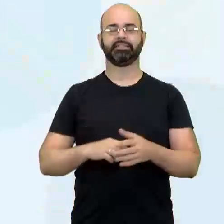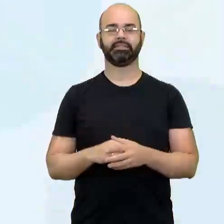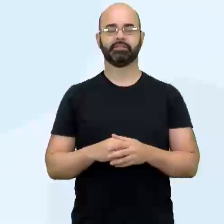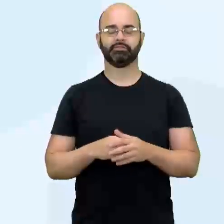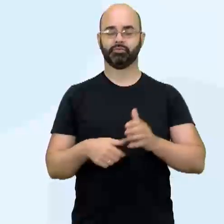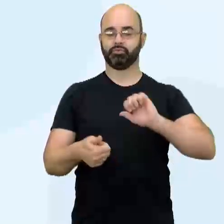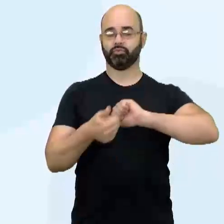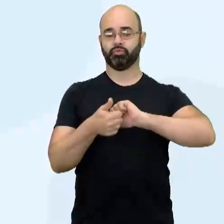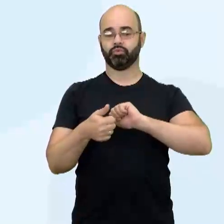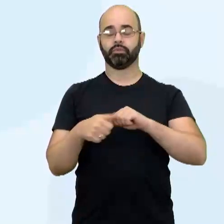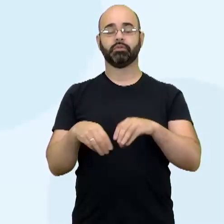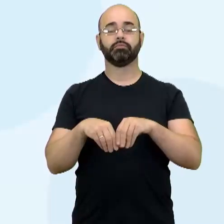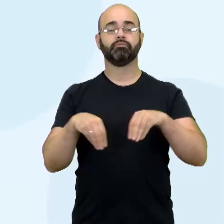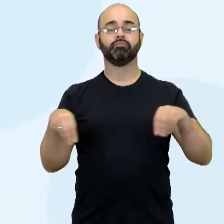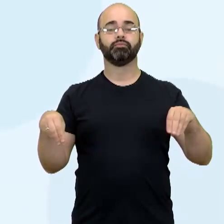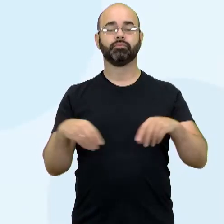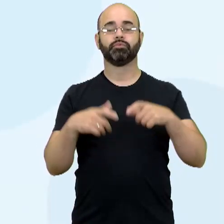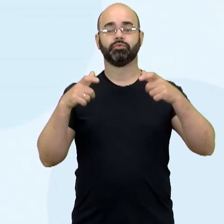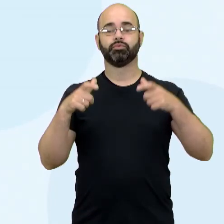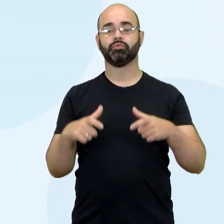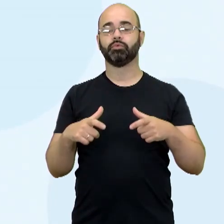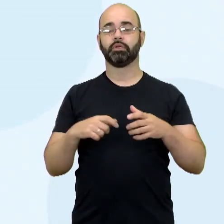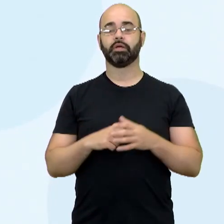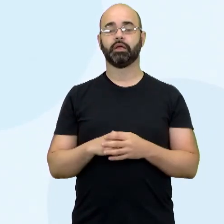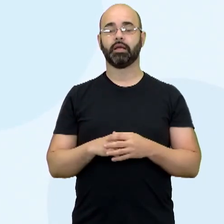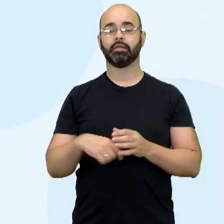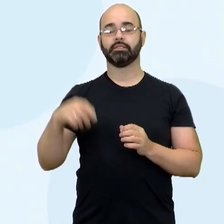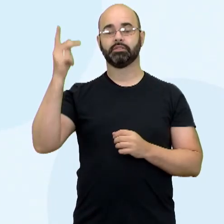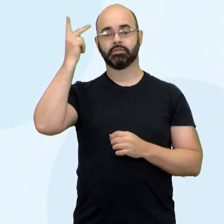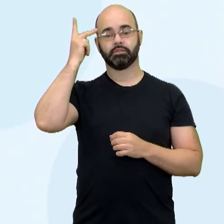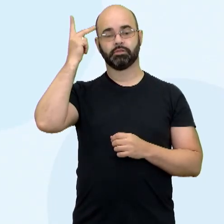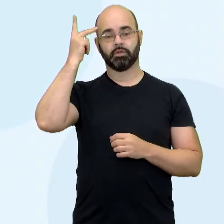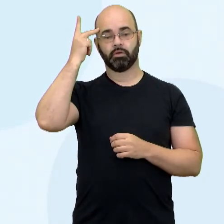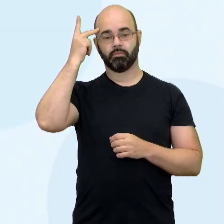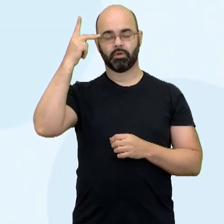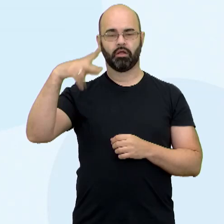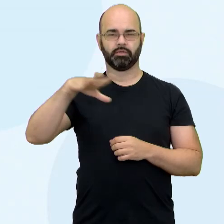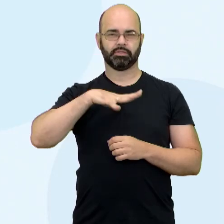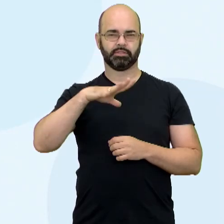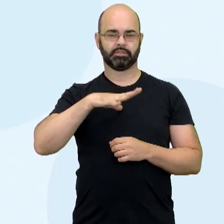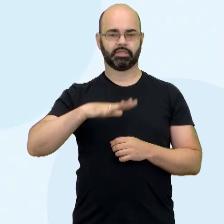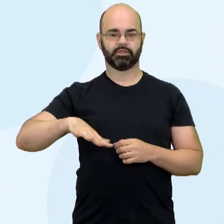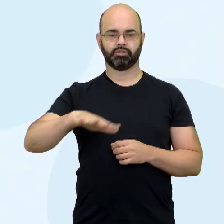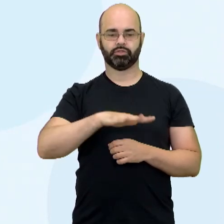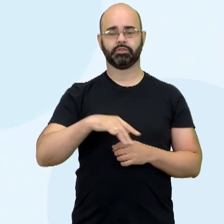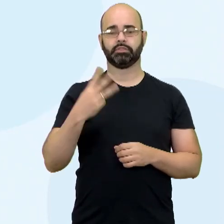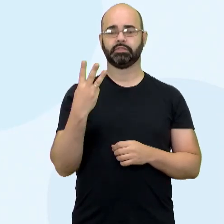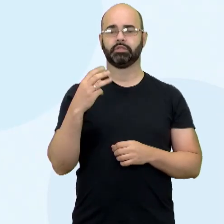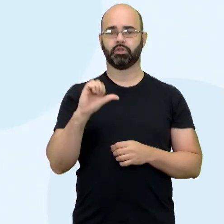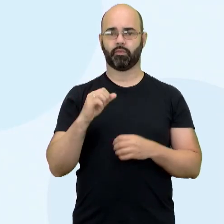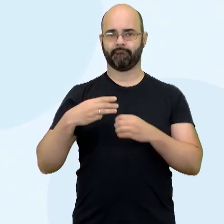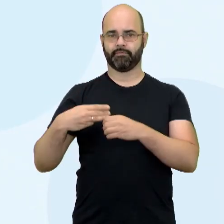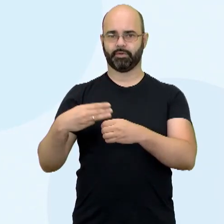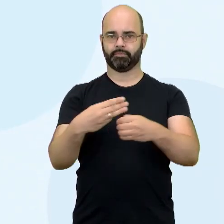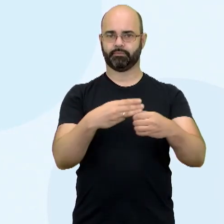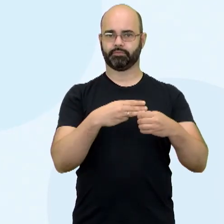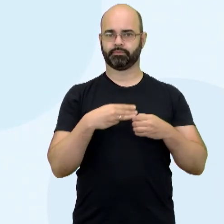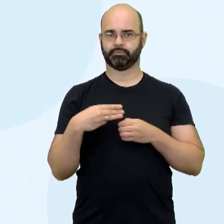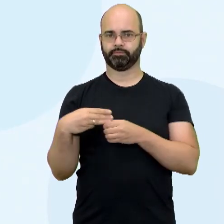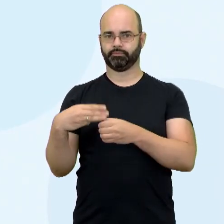qualidade do solo da região metropolitana de São Paulo, né? Pegamos aí os 39 municípios da